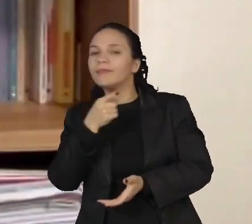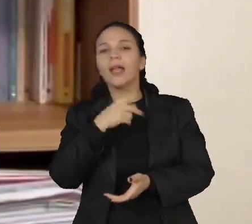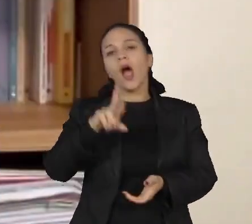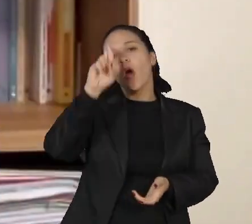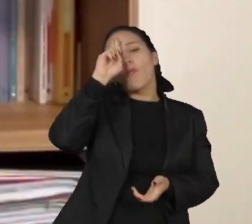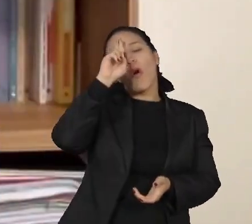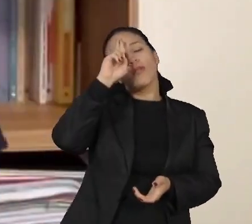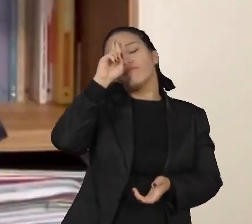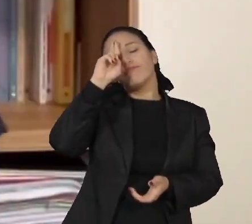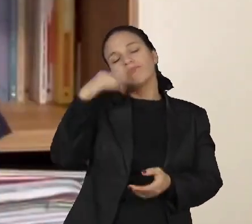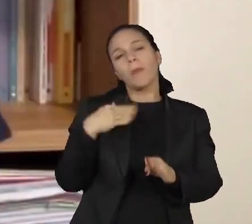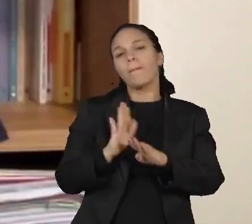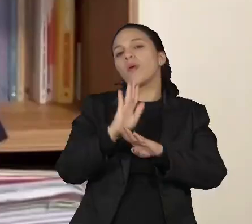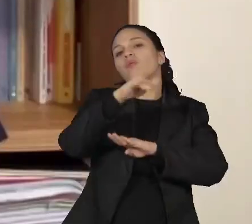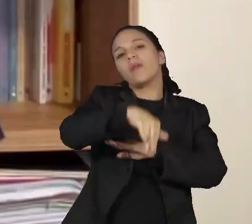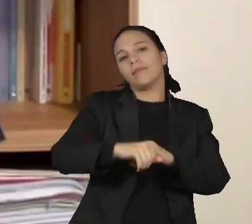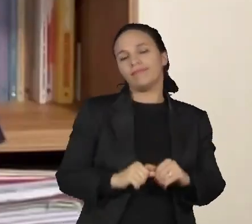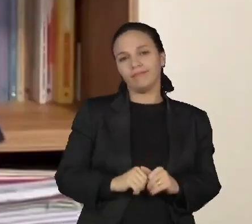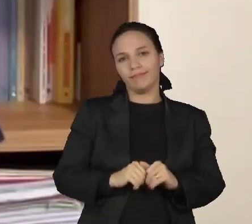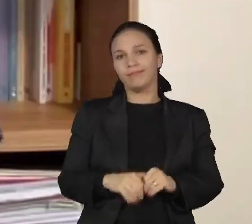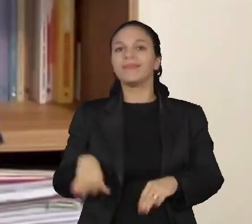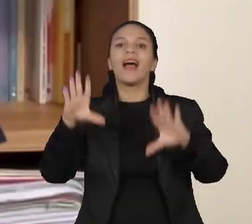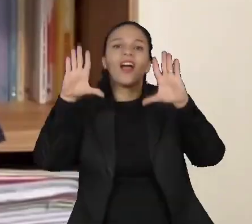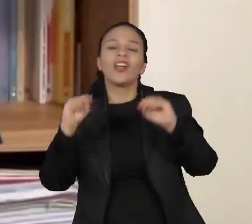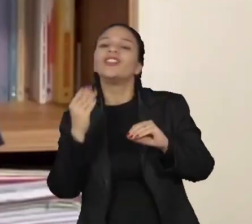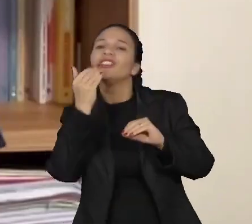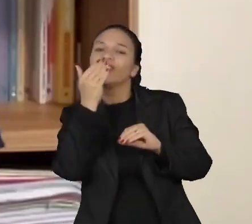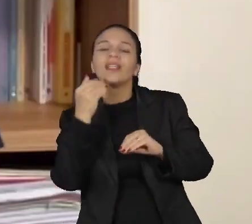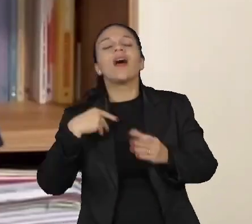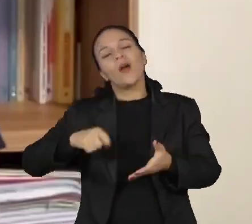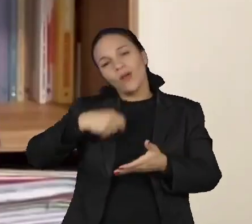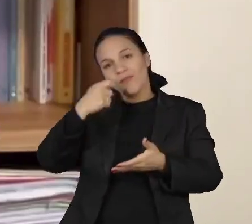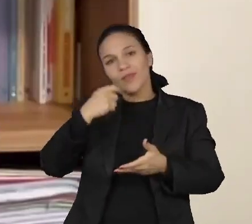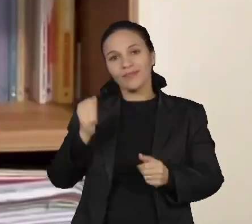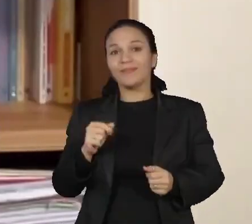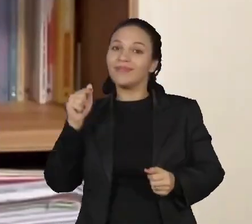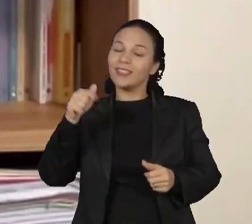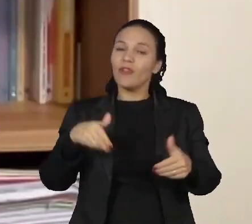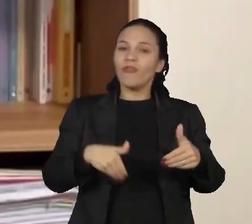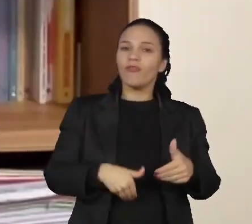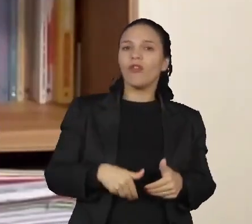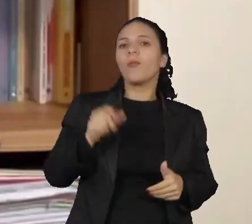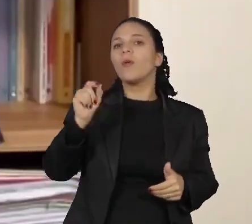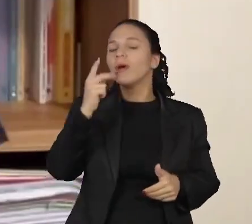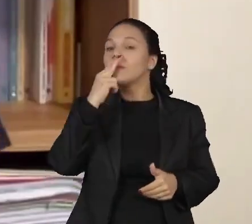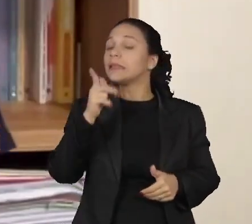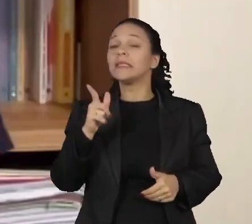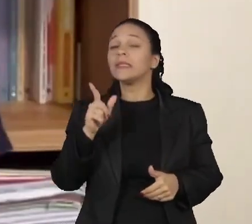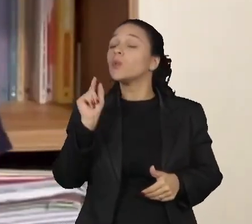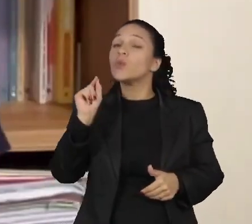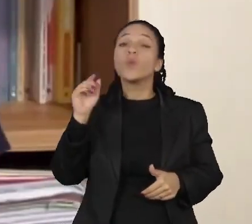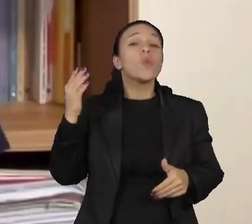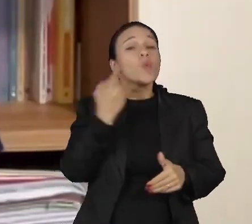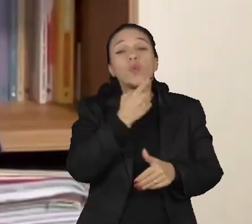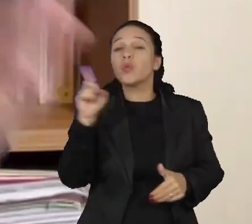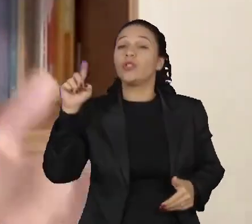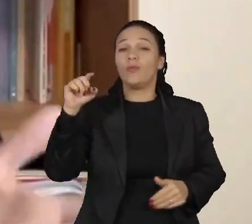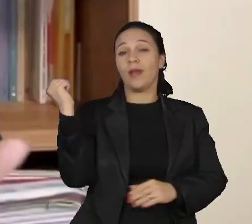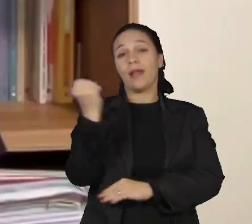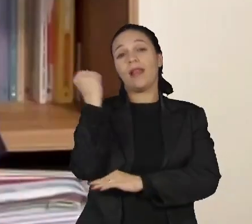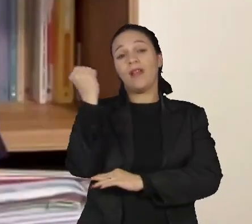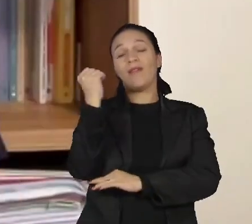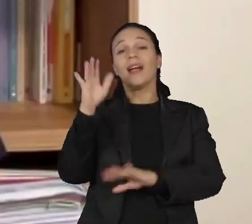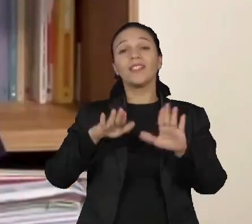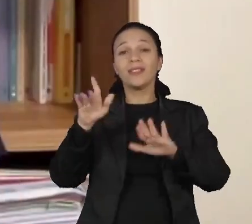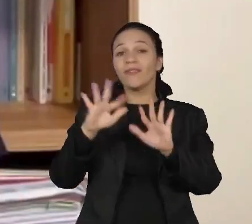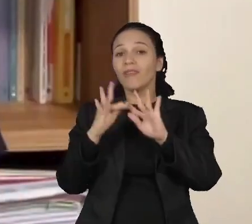da manhã e jantar. E aí, a fome, para essa escala, seria esse último estágio, onde a família, por exemplo, fica um